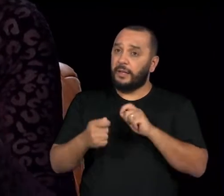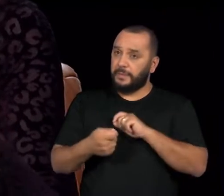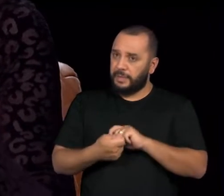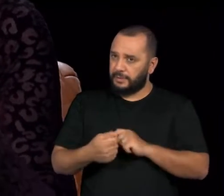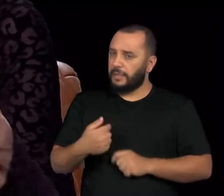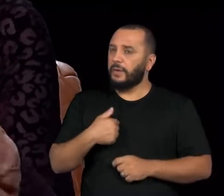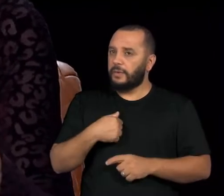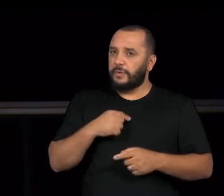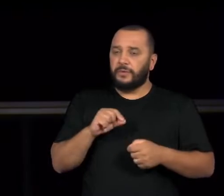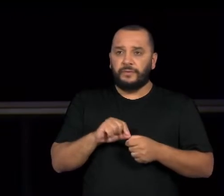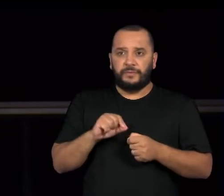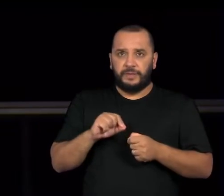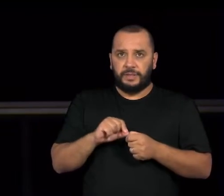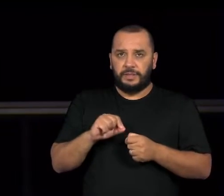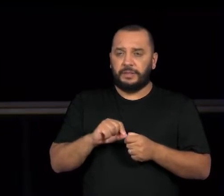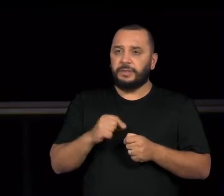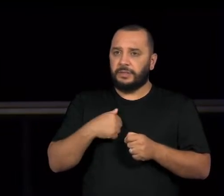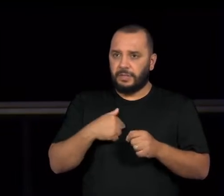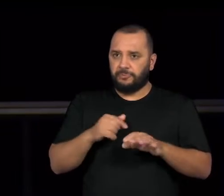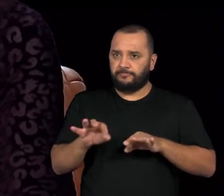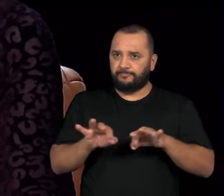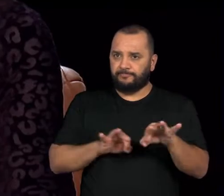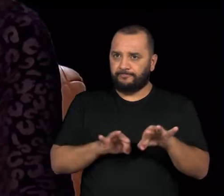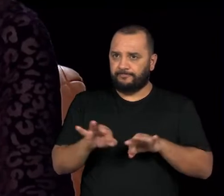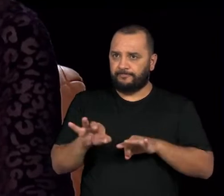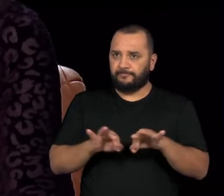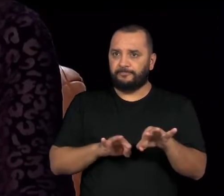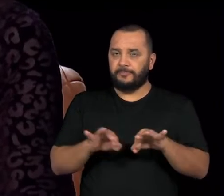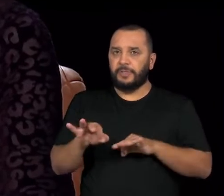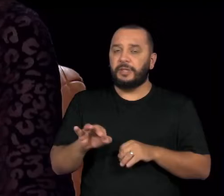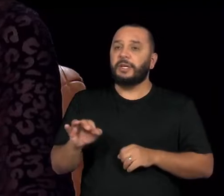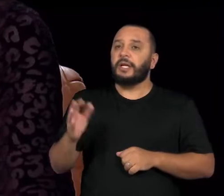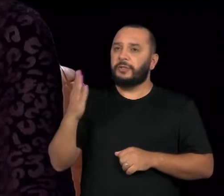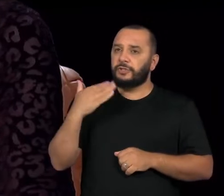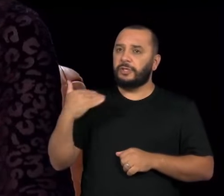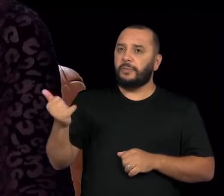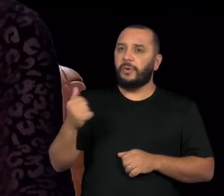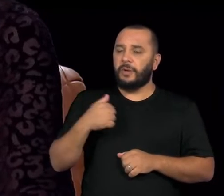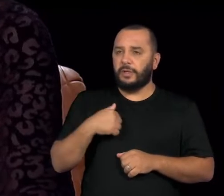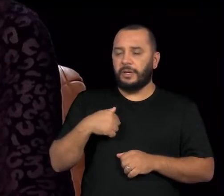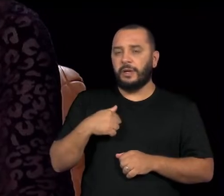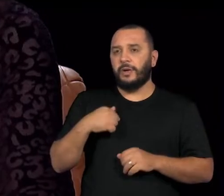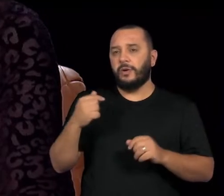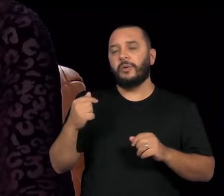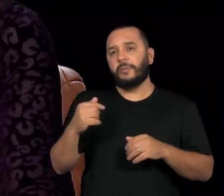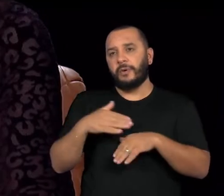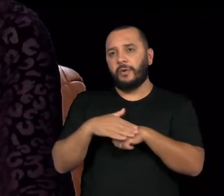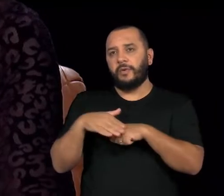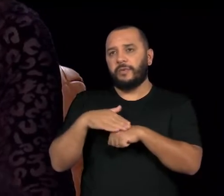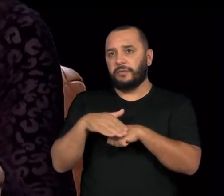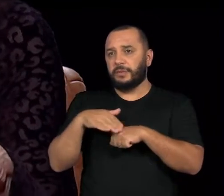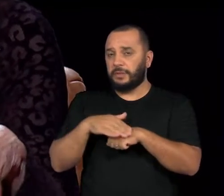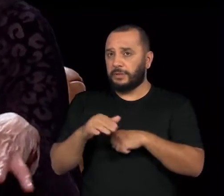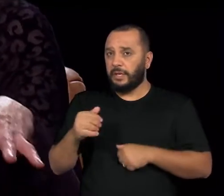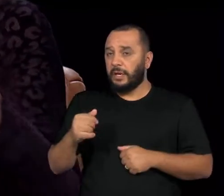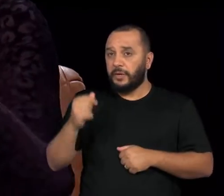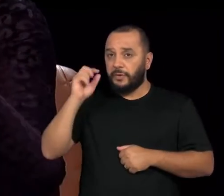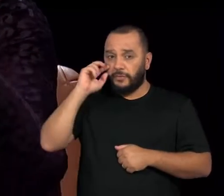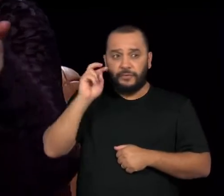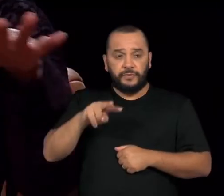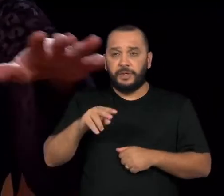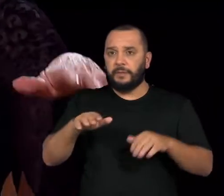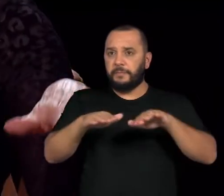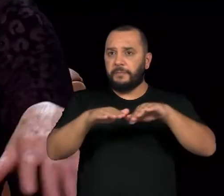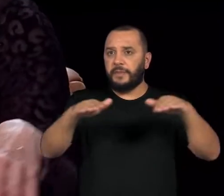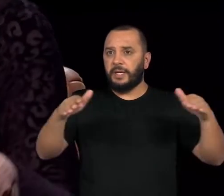ele precisava fazer, e eu fiz. E aí me chamaram para conversar. Aí eu cheguei, eles estavam todos assim numa